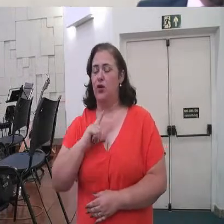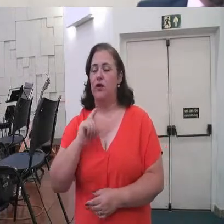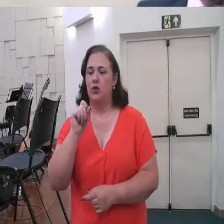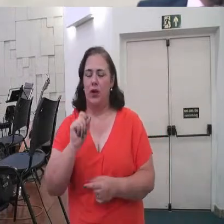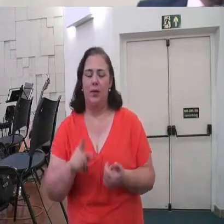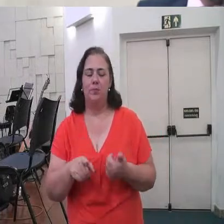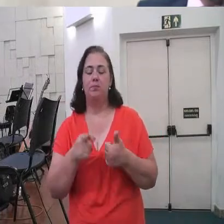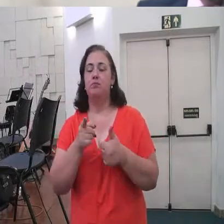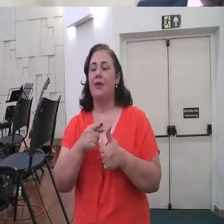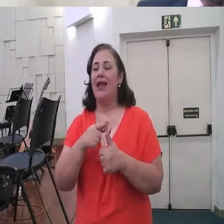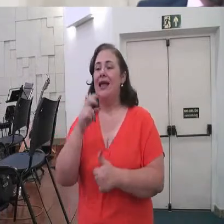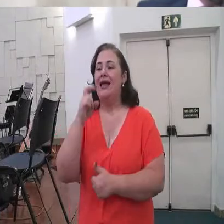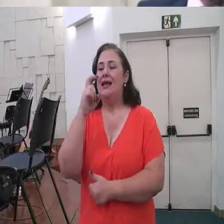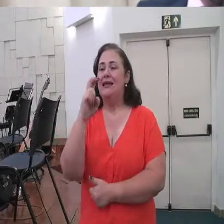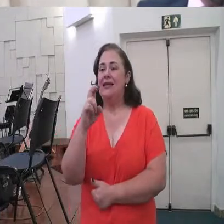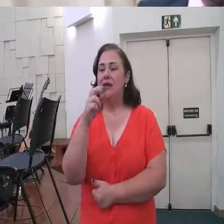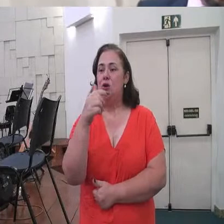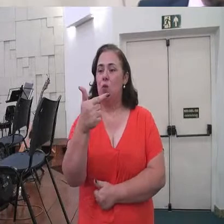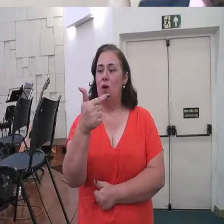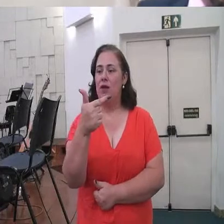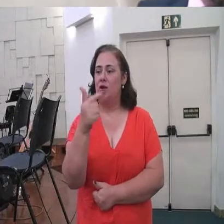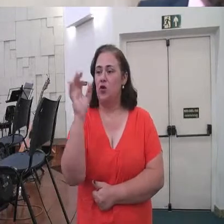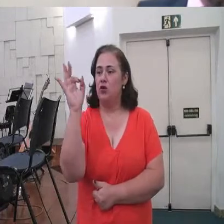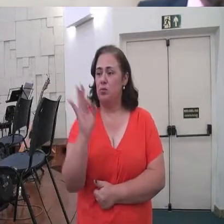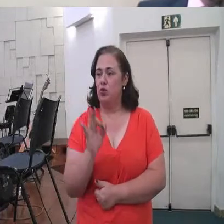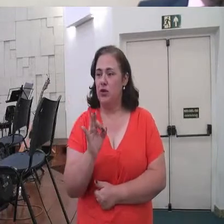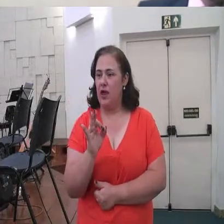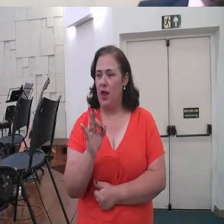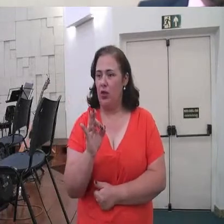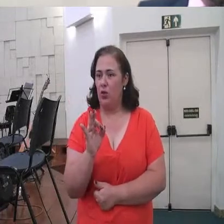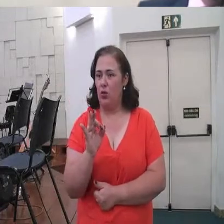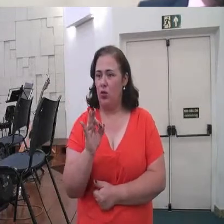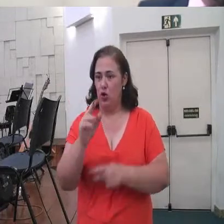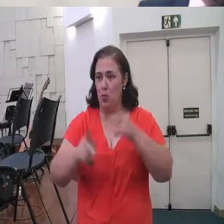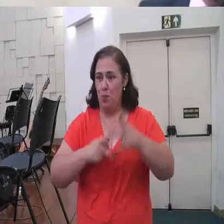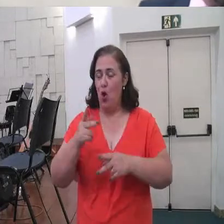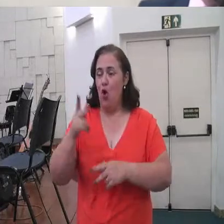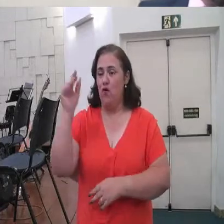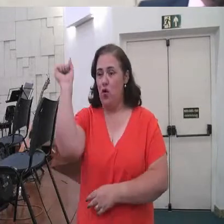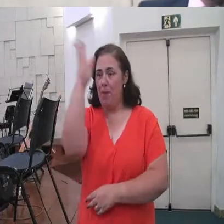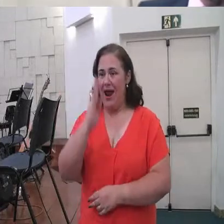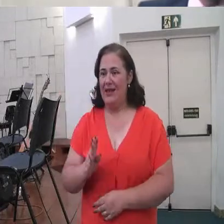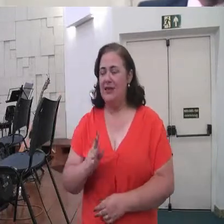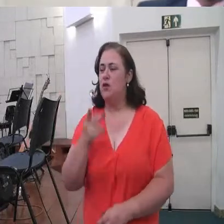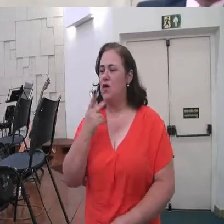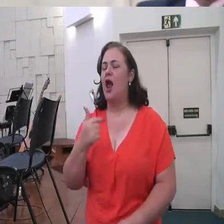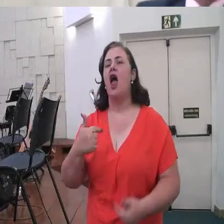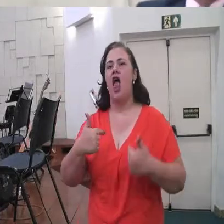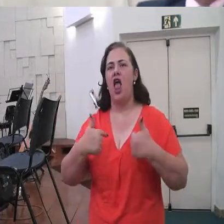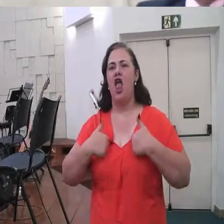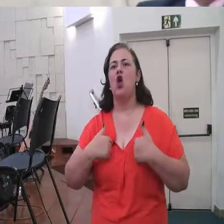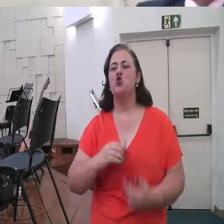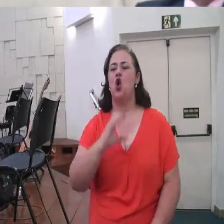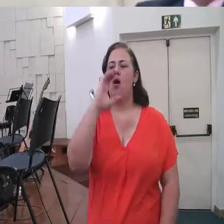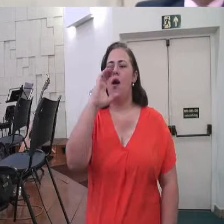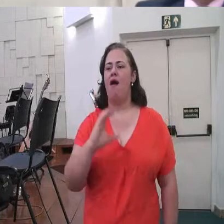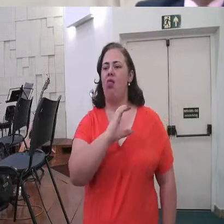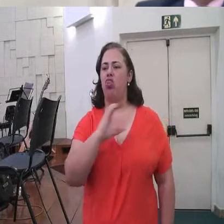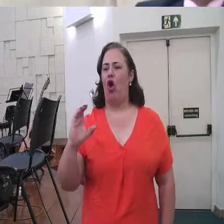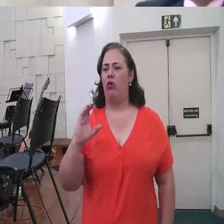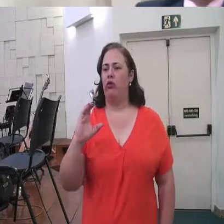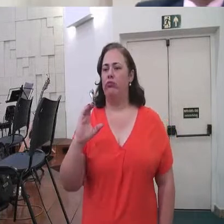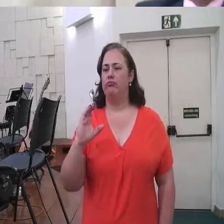52% da população se declara católica. Então, o catolicismo romano ainda